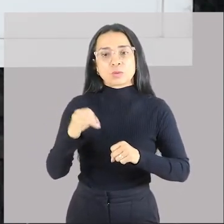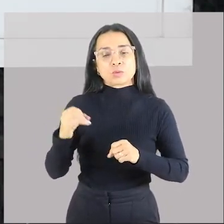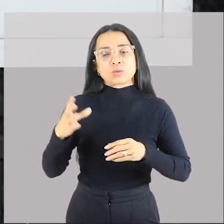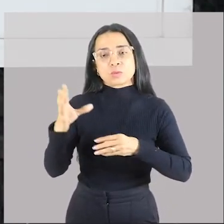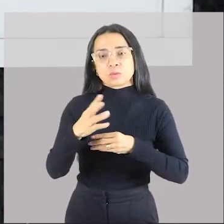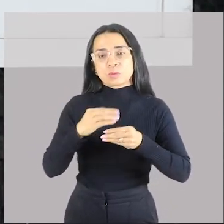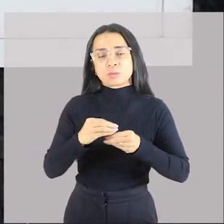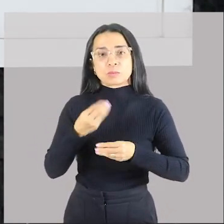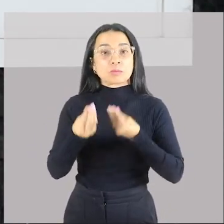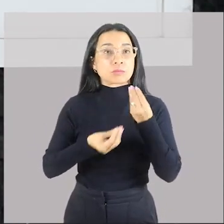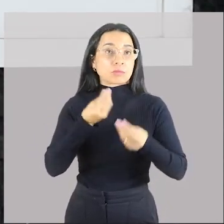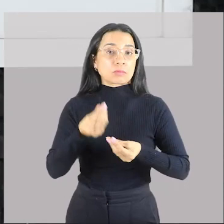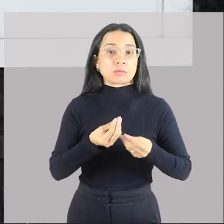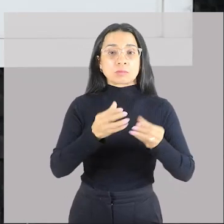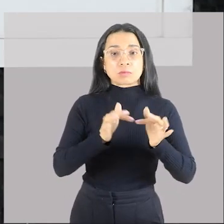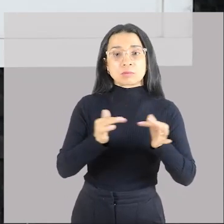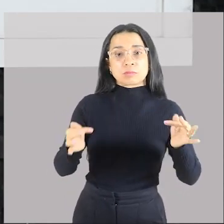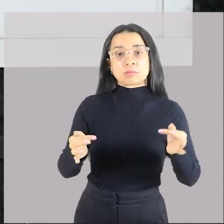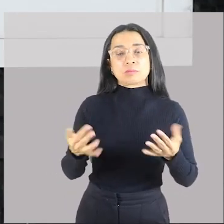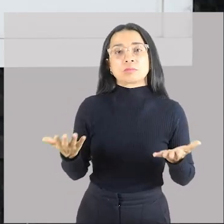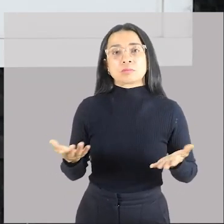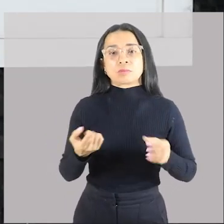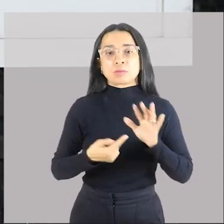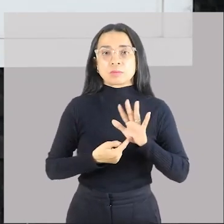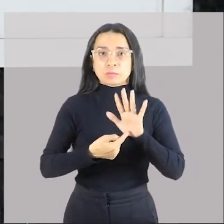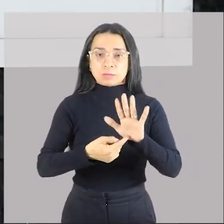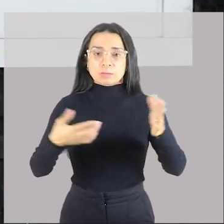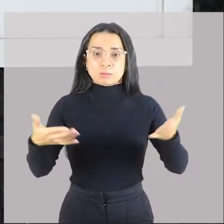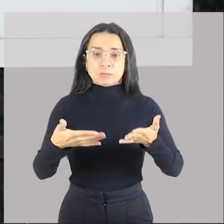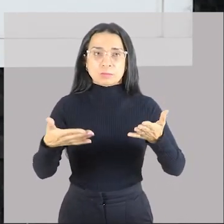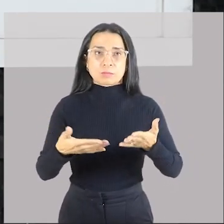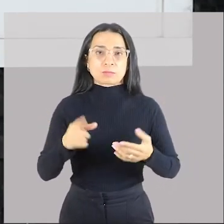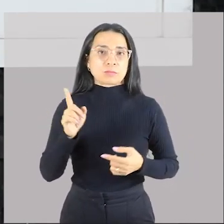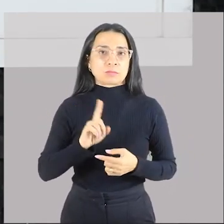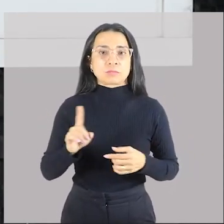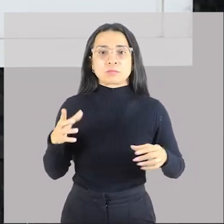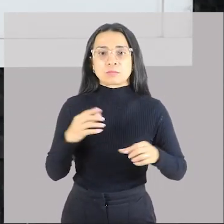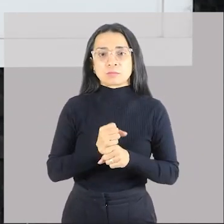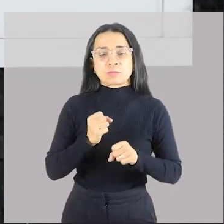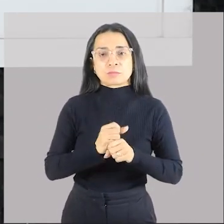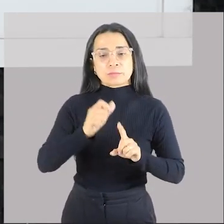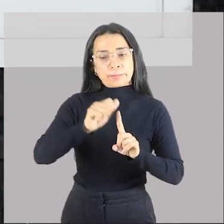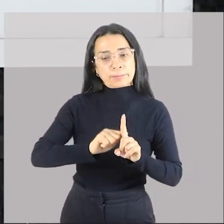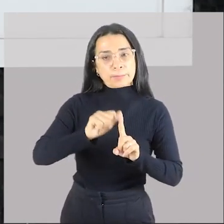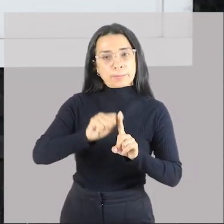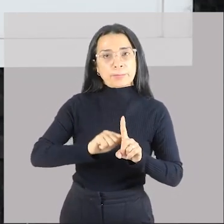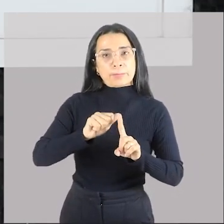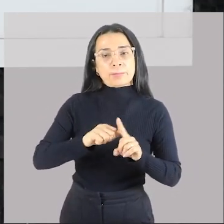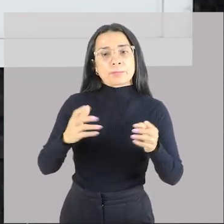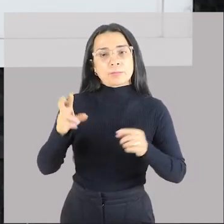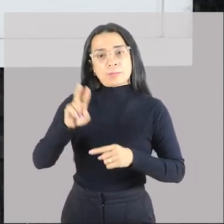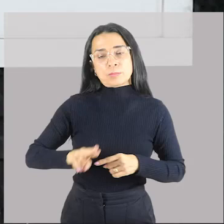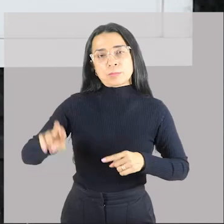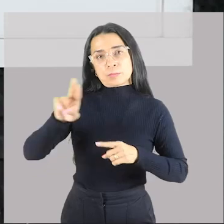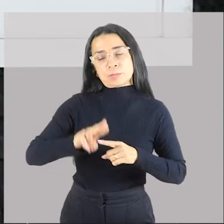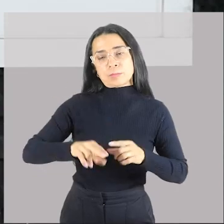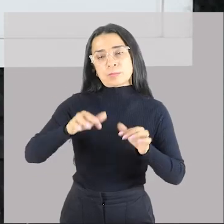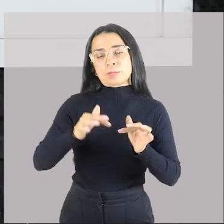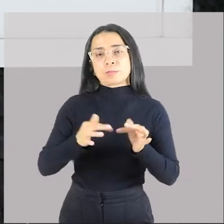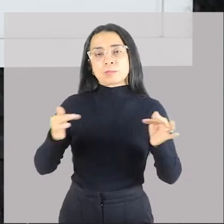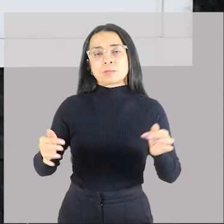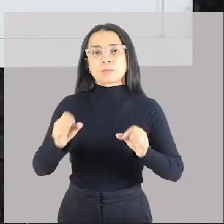essa fórmula, professor? Vou mostrar aqui para vocês, né? A gente não vai calcular mês a mês assim não, a gente vai usar uma fórmula que a gente